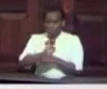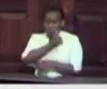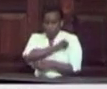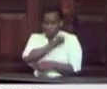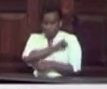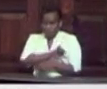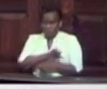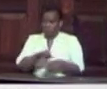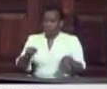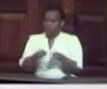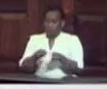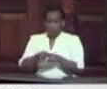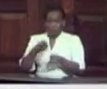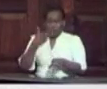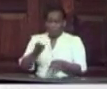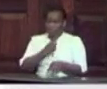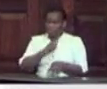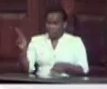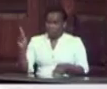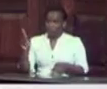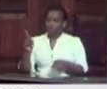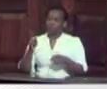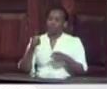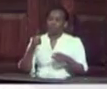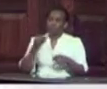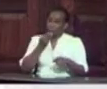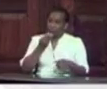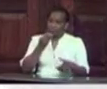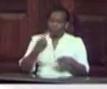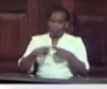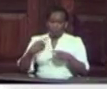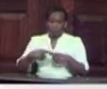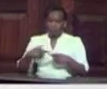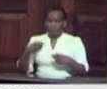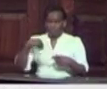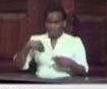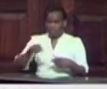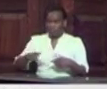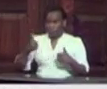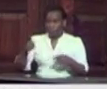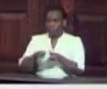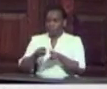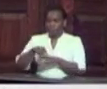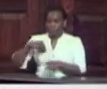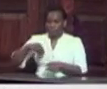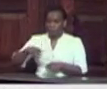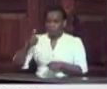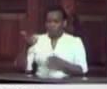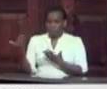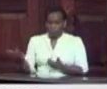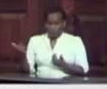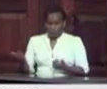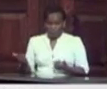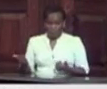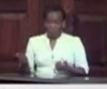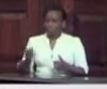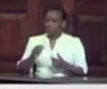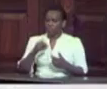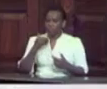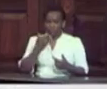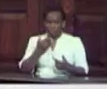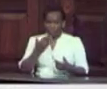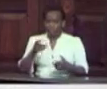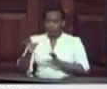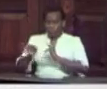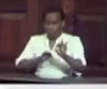Janeiro. E disse não, obviamente, à questão do Renda Melhor e Renda Melhor Jovem. Nada mais é do que